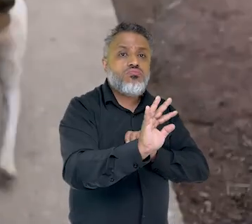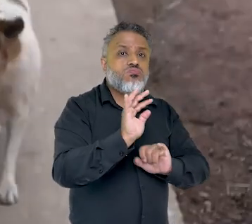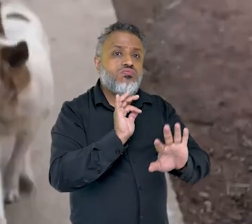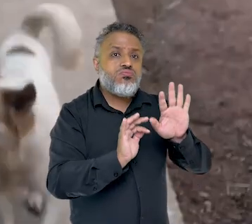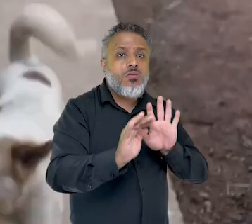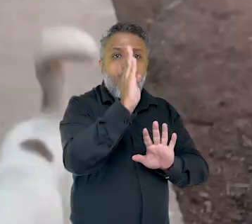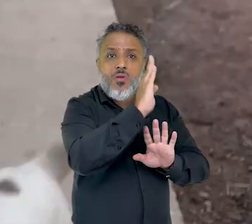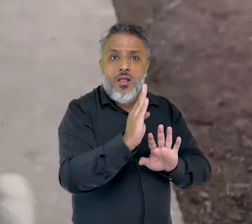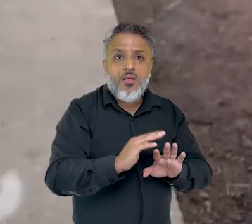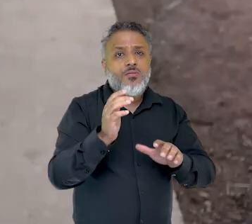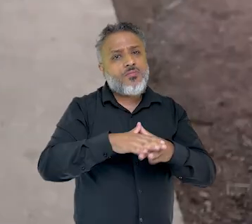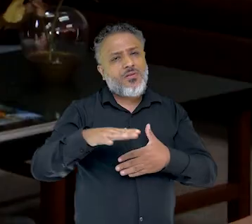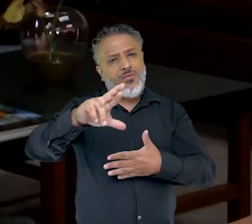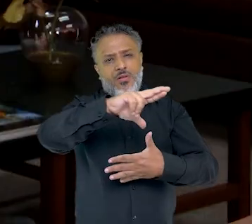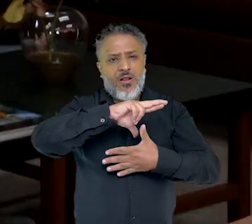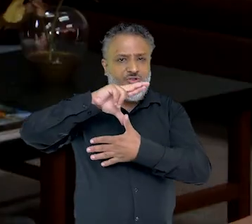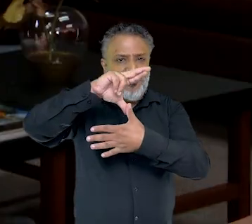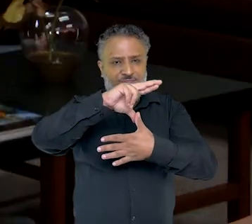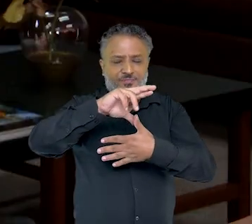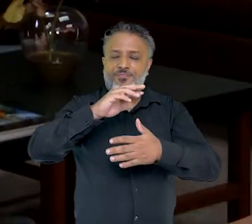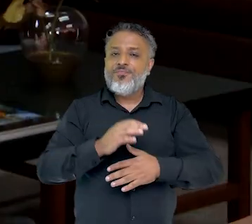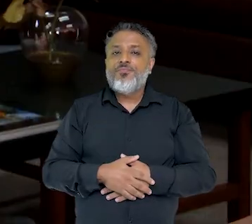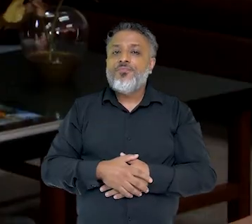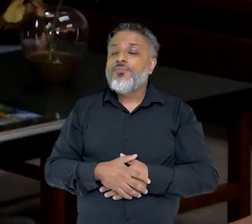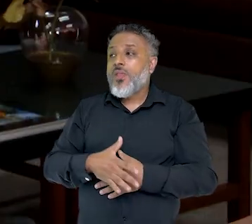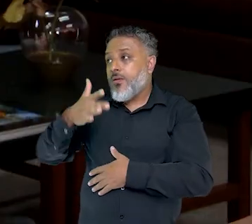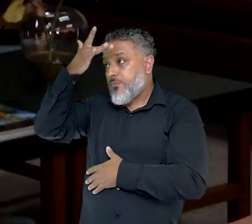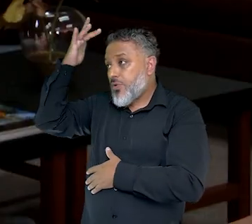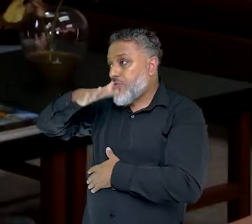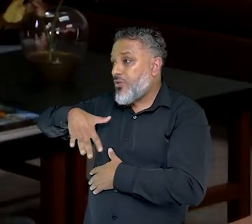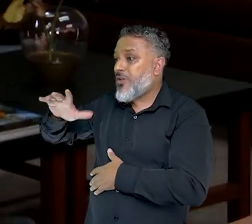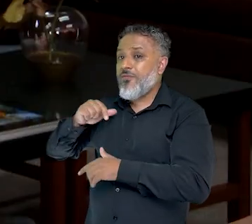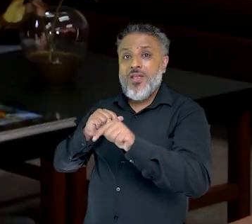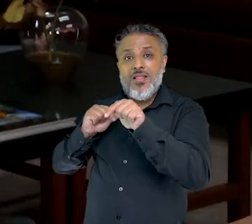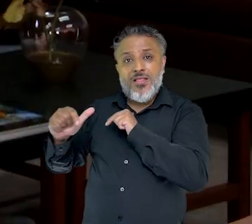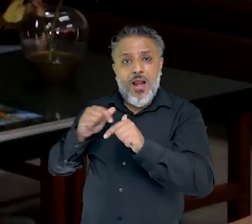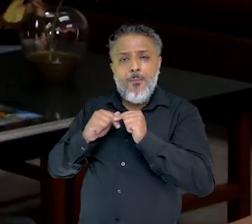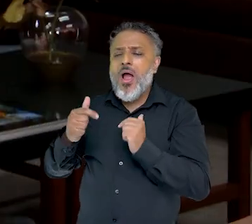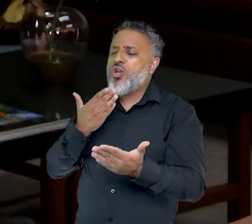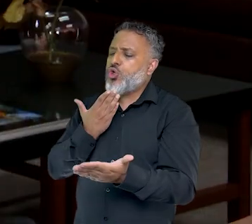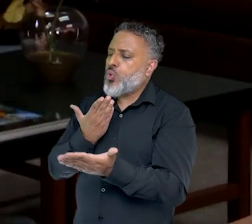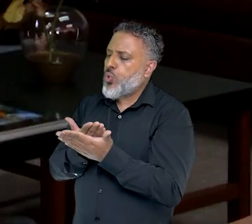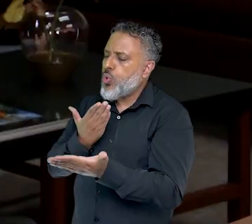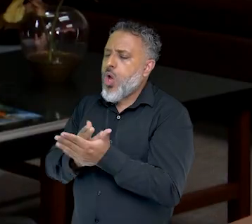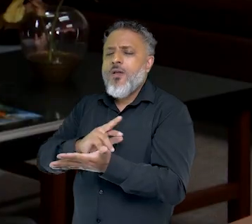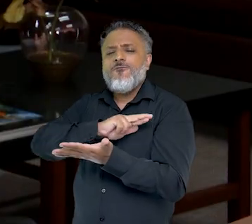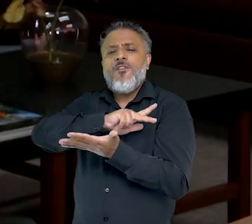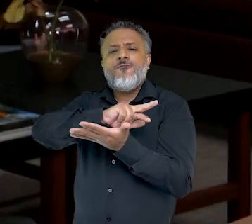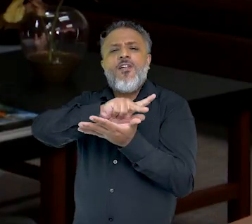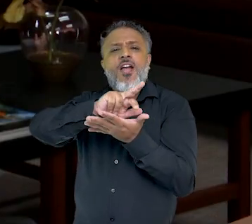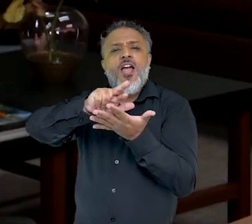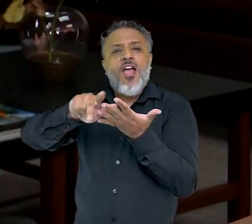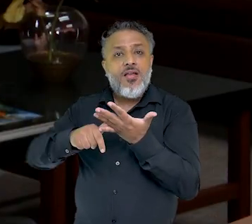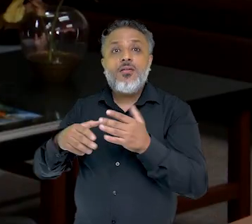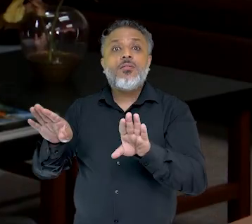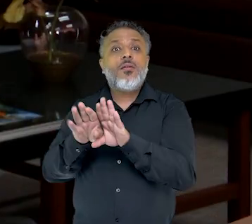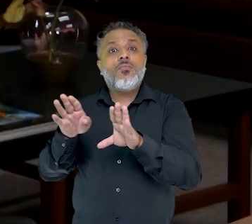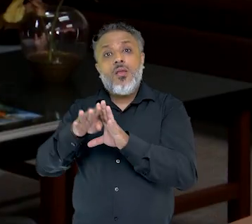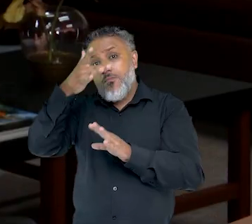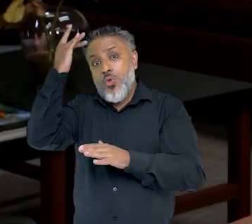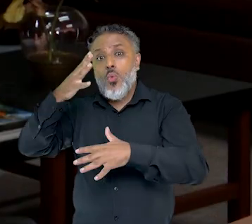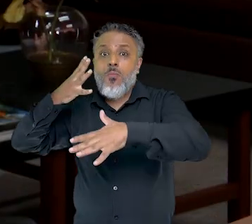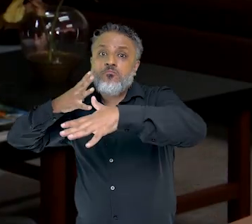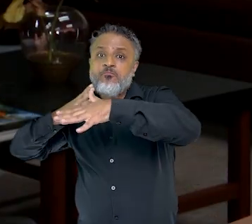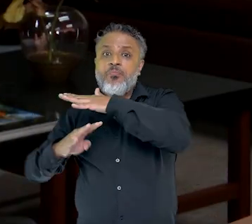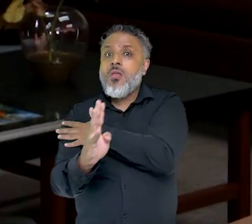países latino-americanos. Pessoas que vêm para trabalho, para fins de estudo, para diversos motivos, e também pessoas refugiadas que